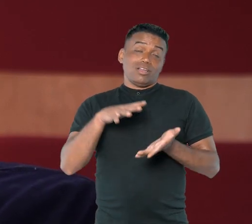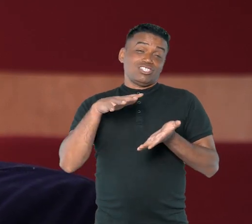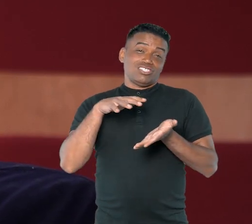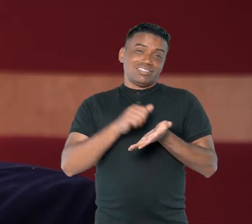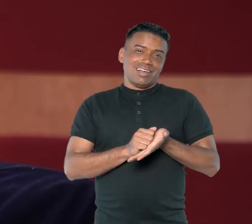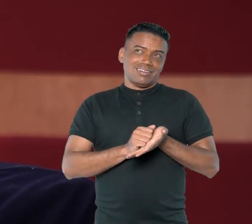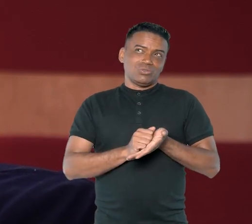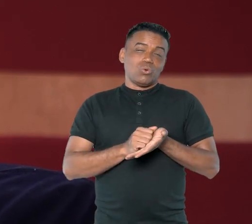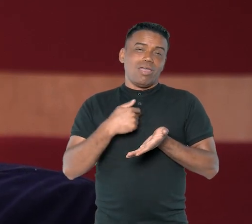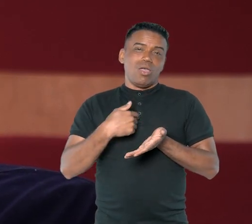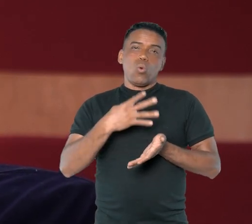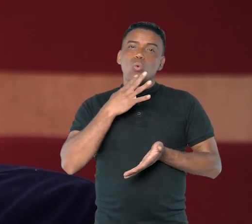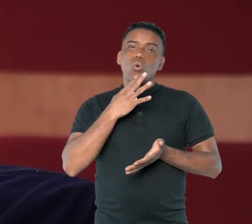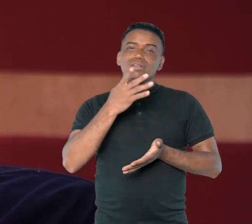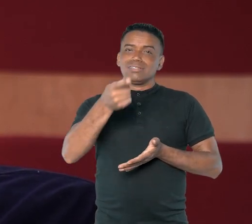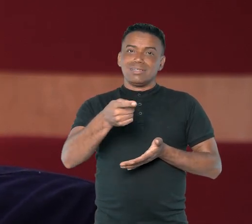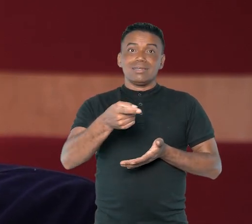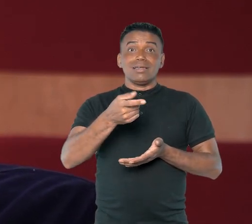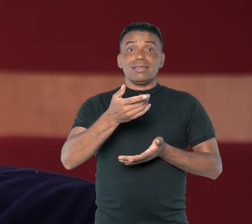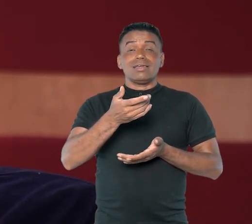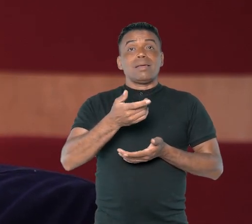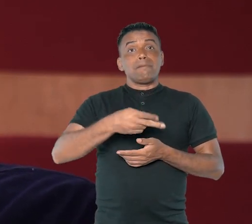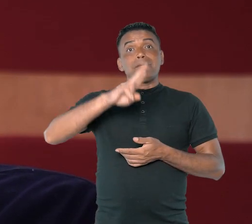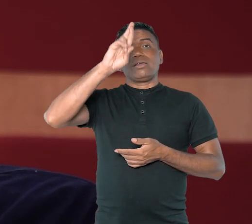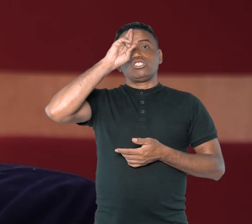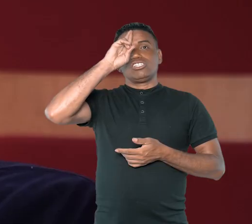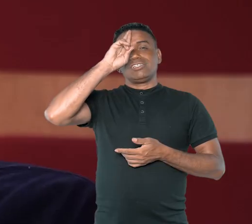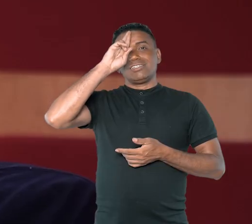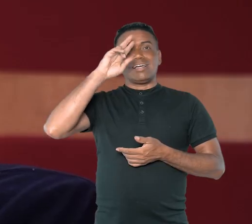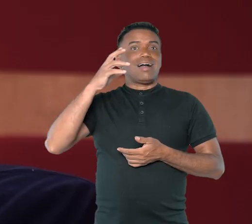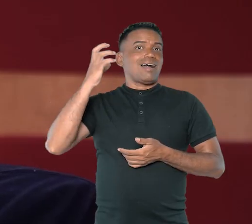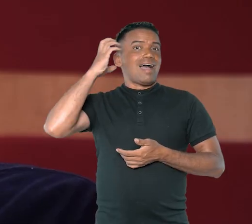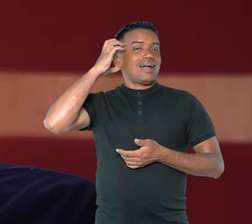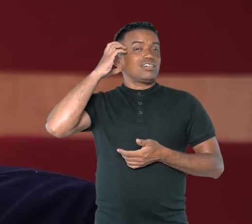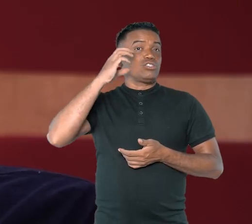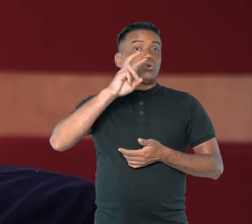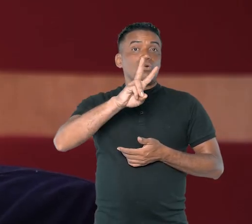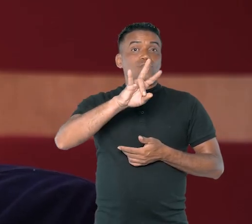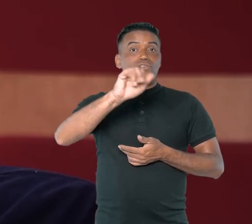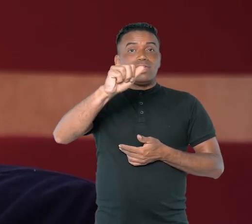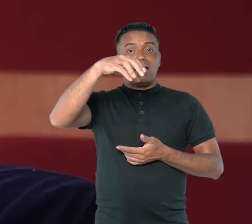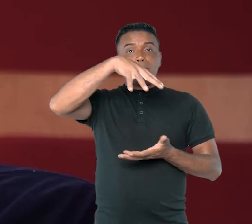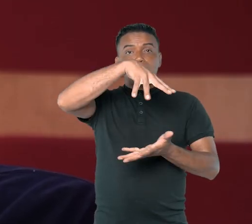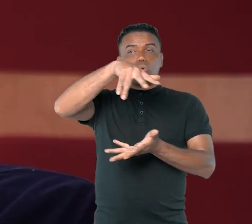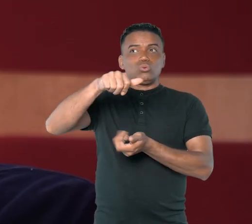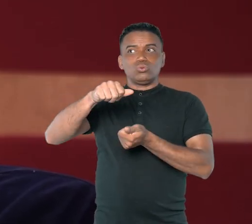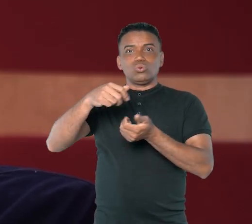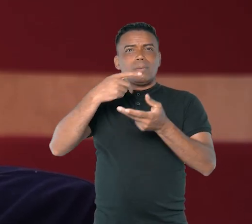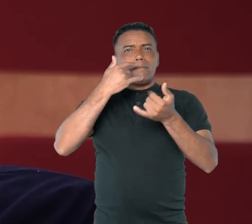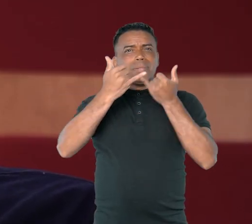registrando, eu a conheci ao meio-dia no programa Via Mundo, né? Que, né, me soava como uma música de